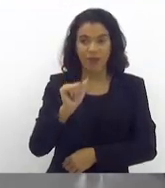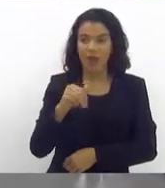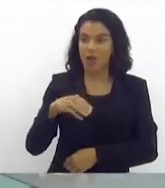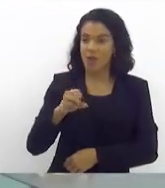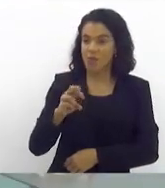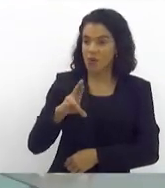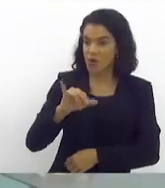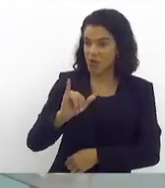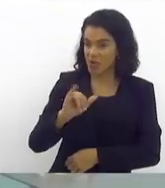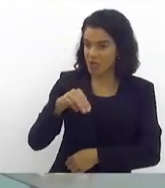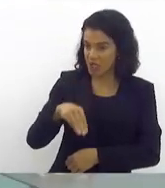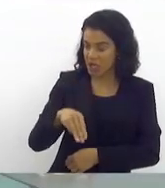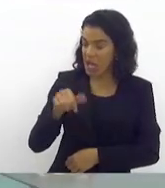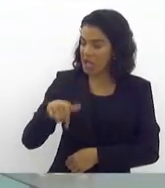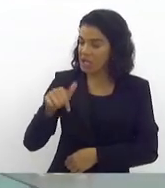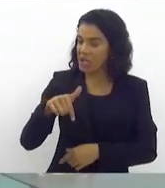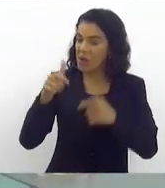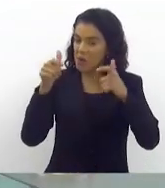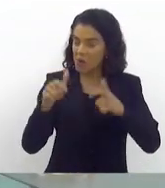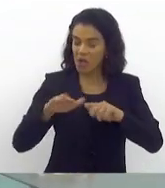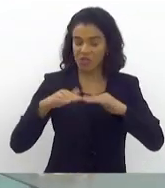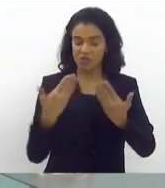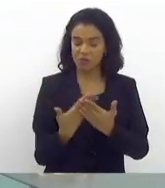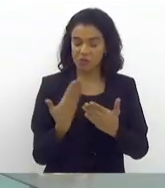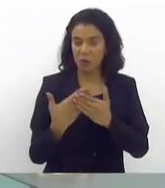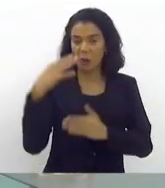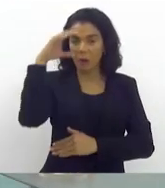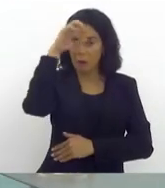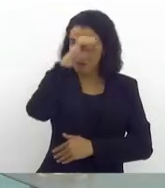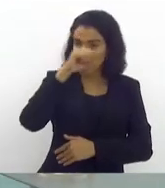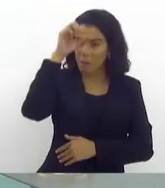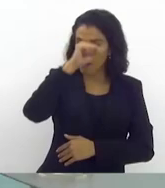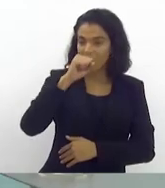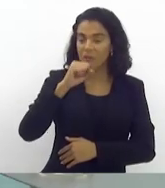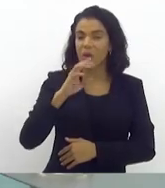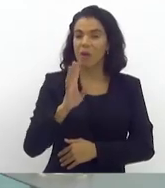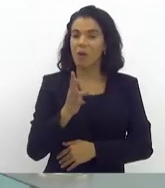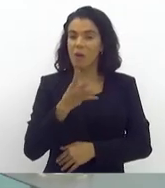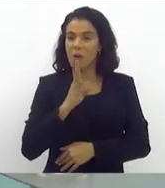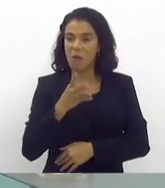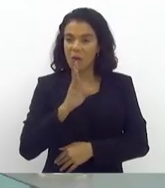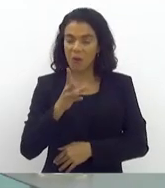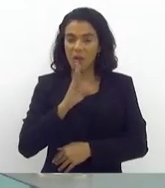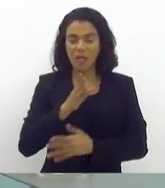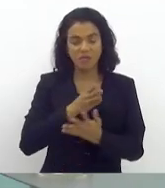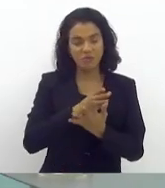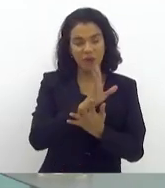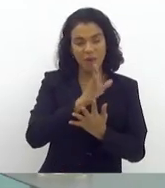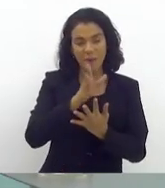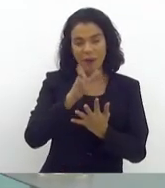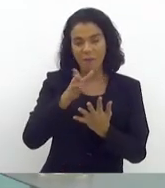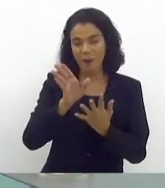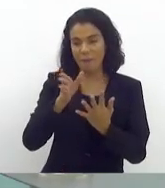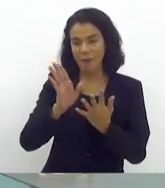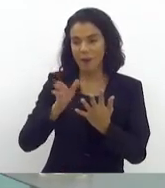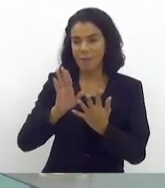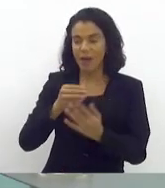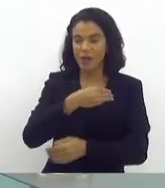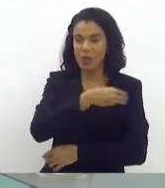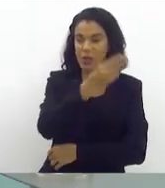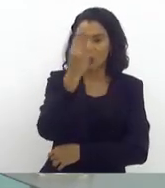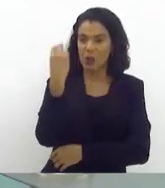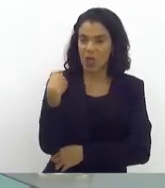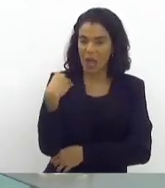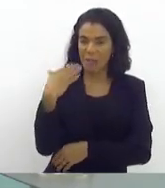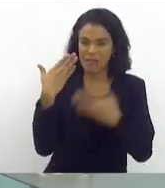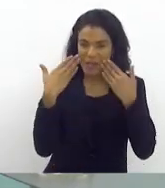escola de aprendizado. Eu conheço muitas vertentes de Nossa Senhora, mas da apresentação é a primeira